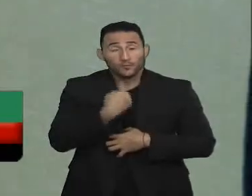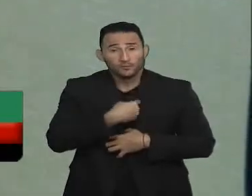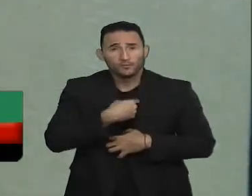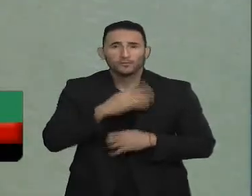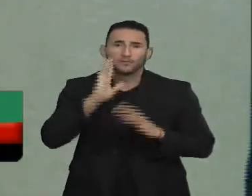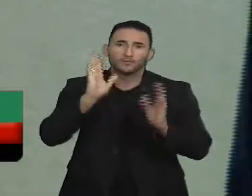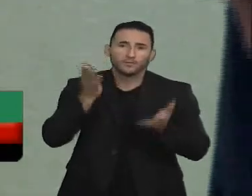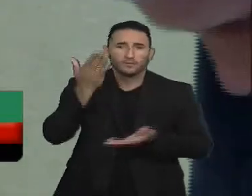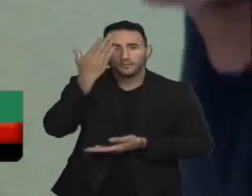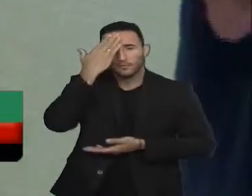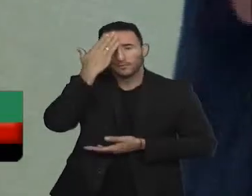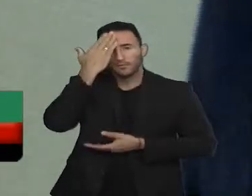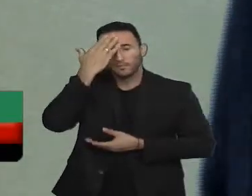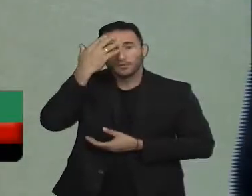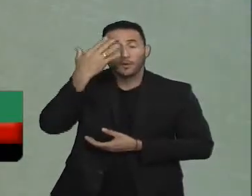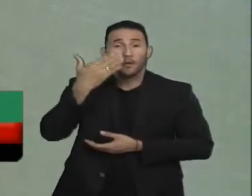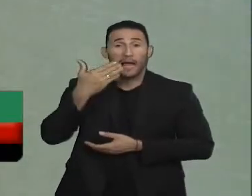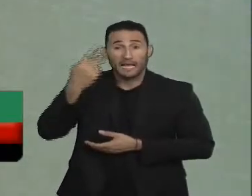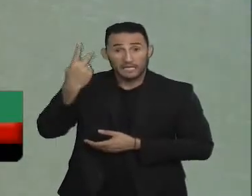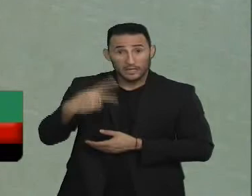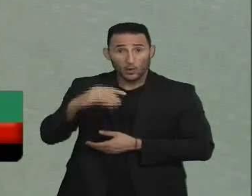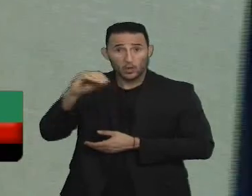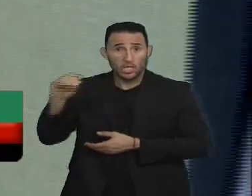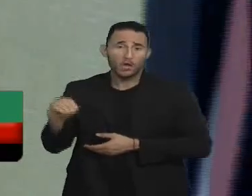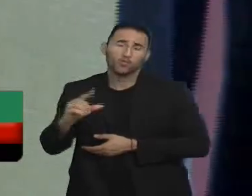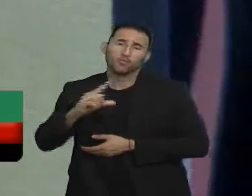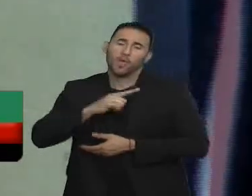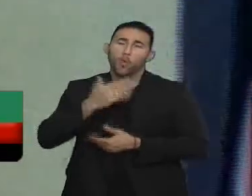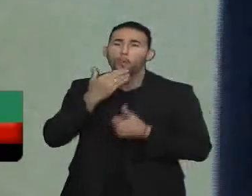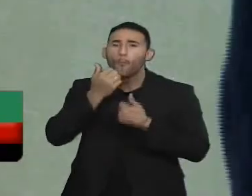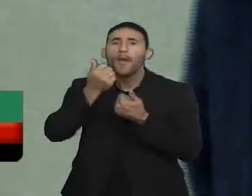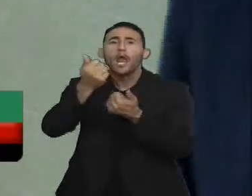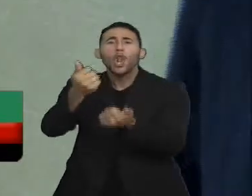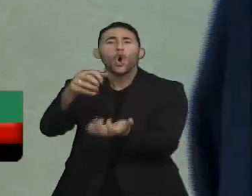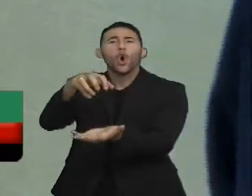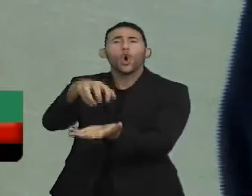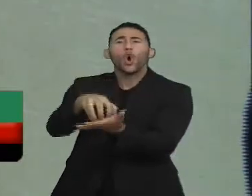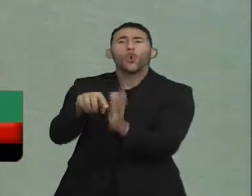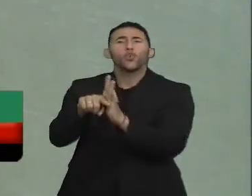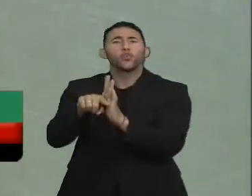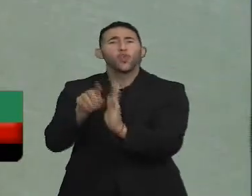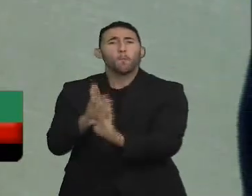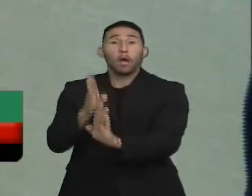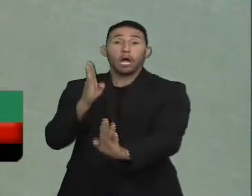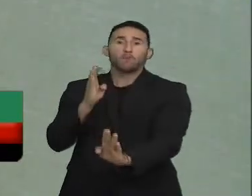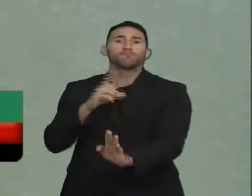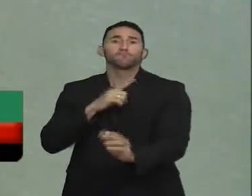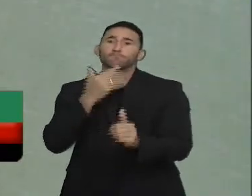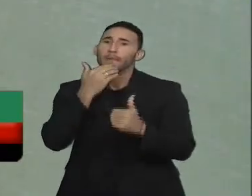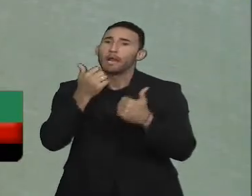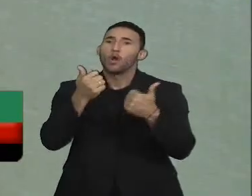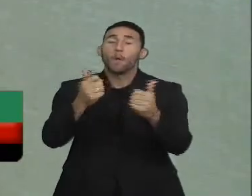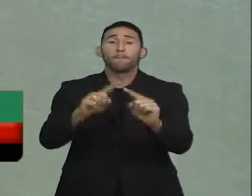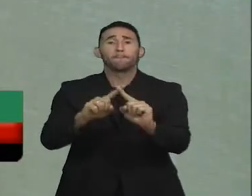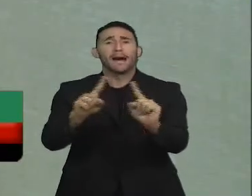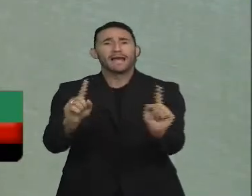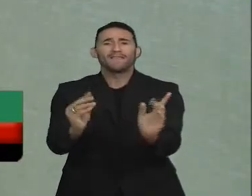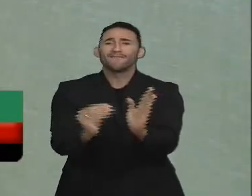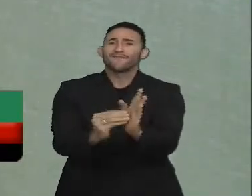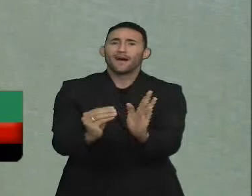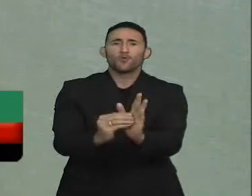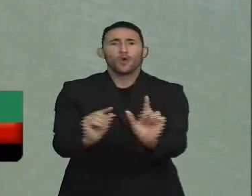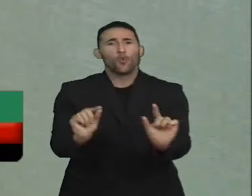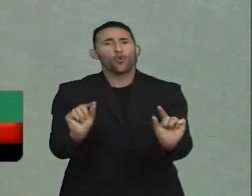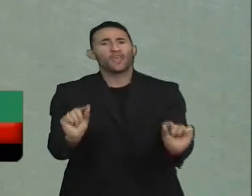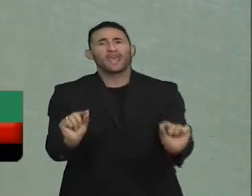melhor laboratório dentro de Osasco, e imagens também, como ela falou, mas o que realmente precisa é